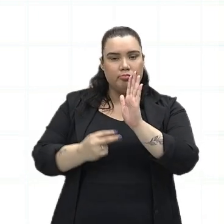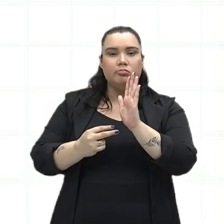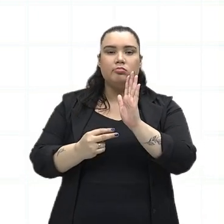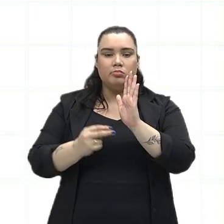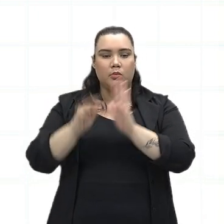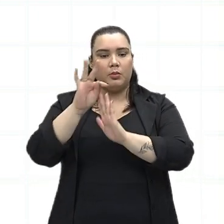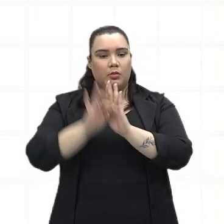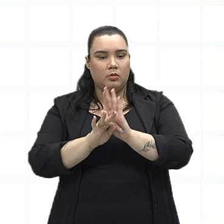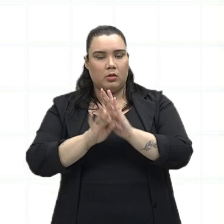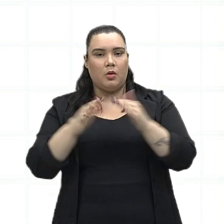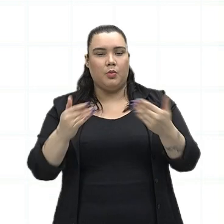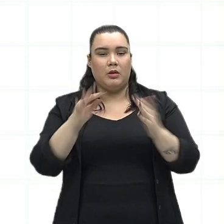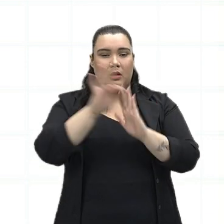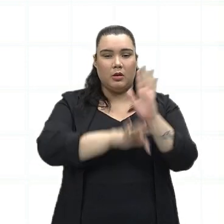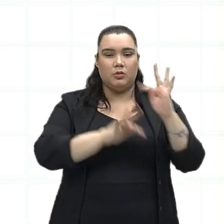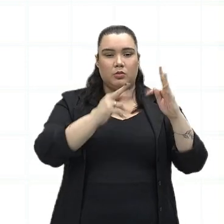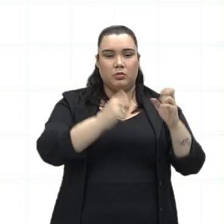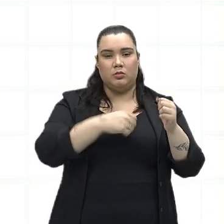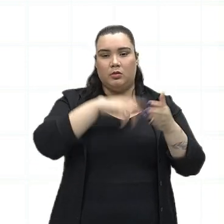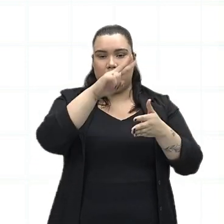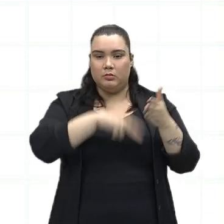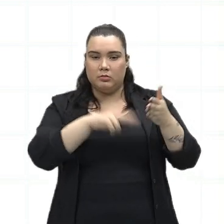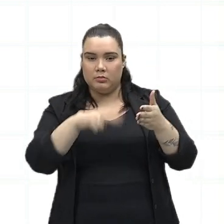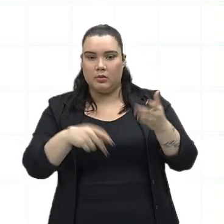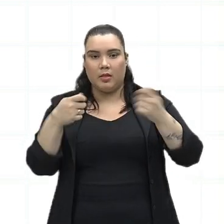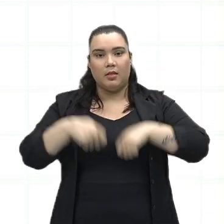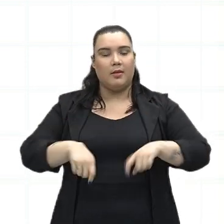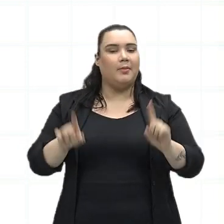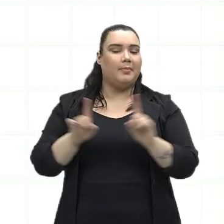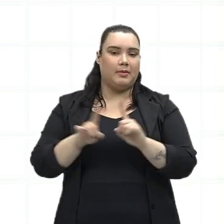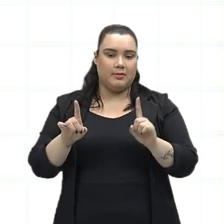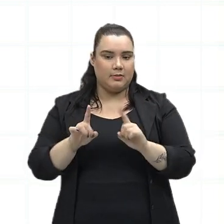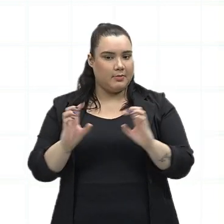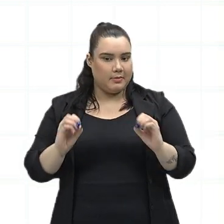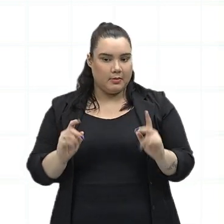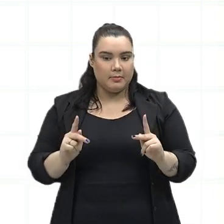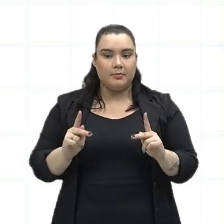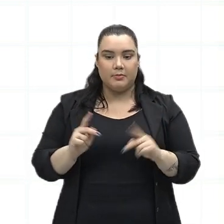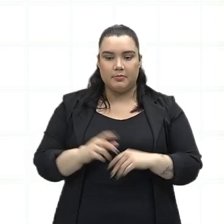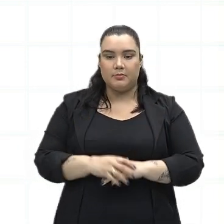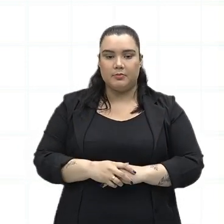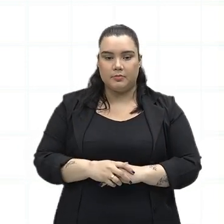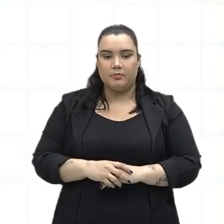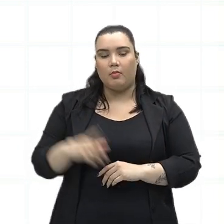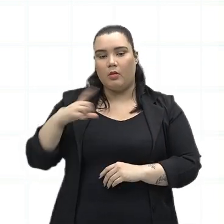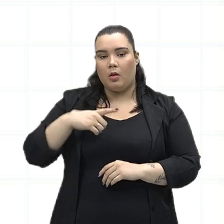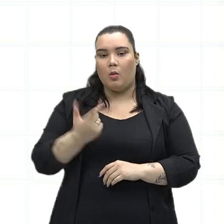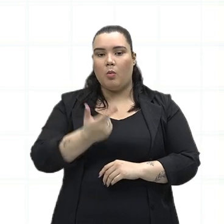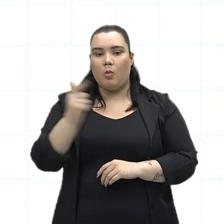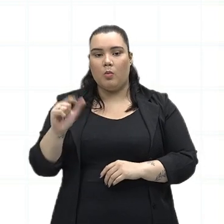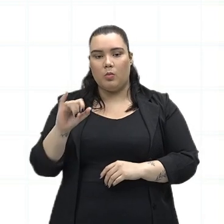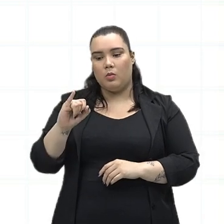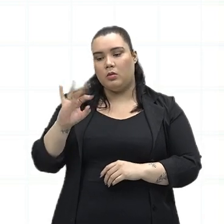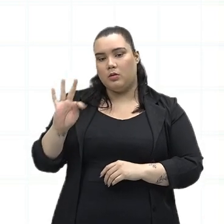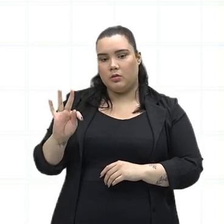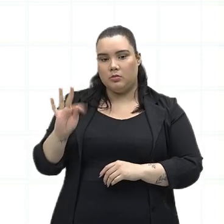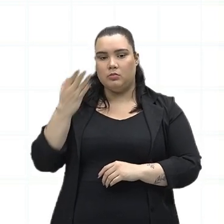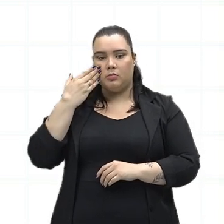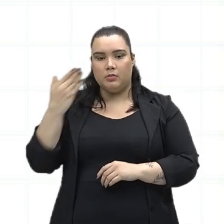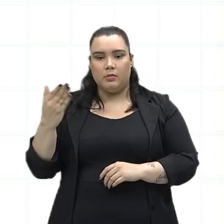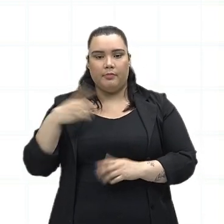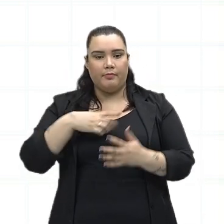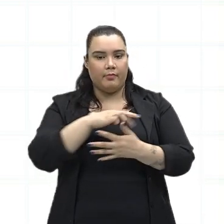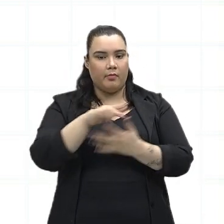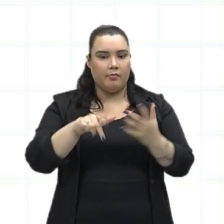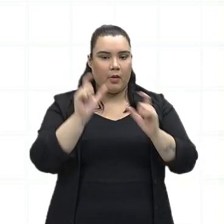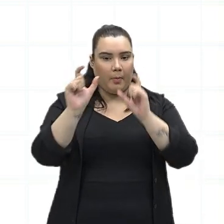não fui ler tudo, ainda tem mais texto, não foi necessário, ok? E tem mais outro it aqui, ó. Tem vários, se você